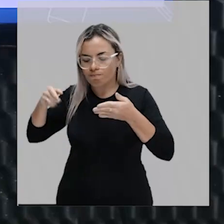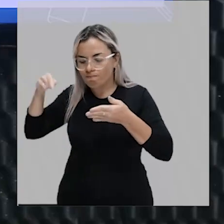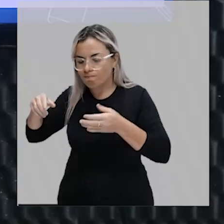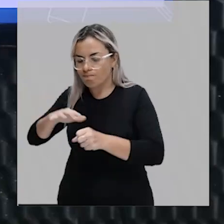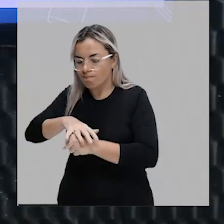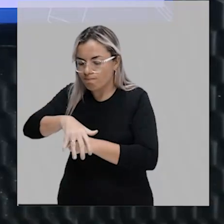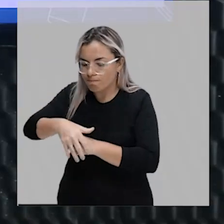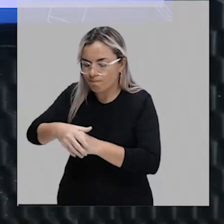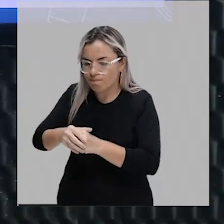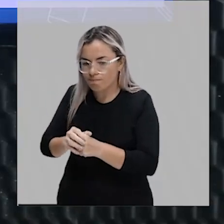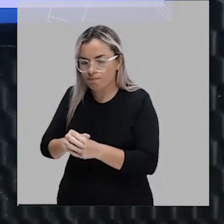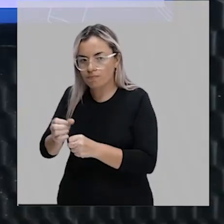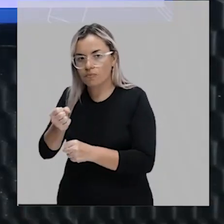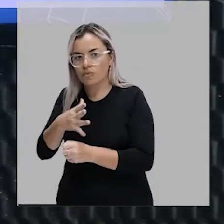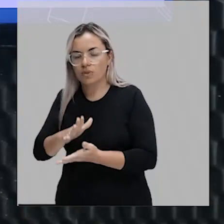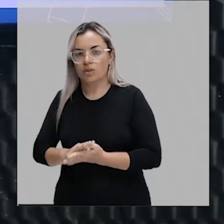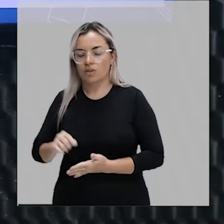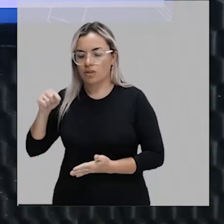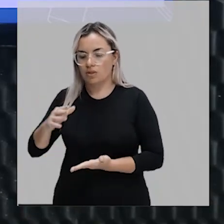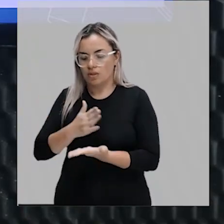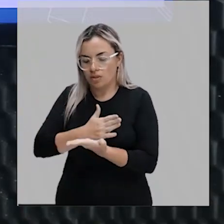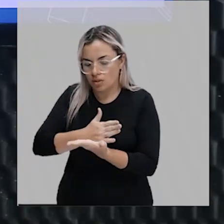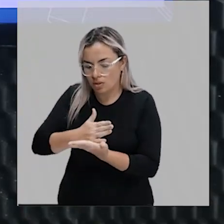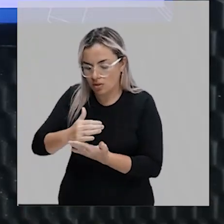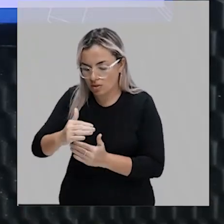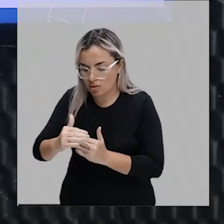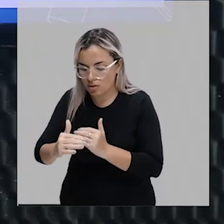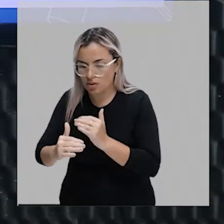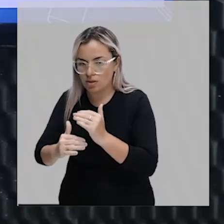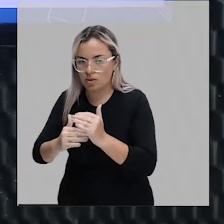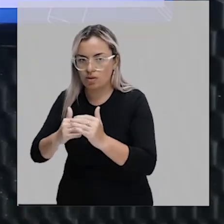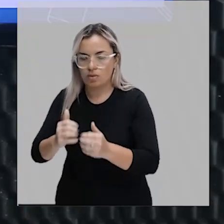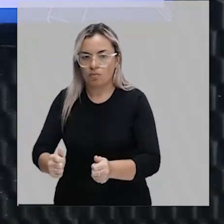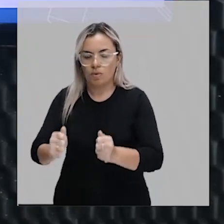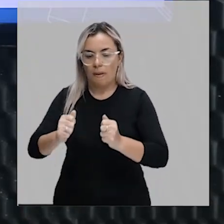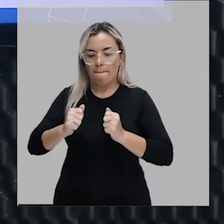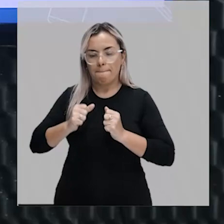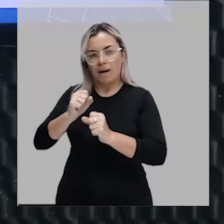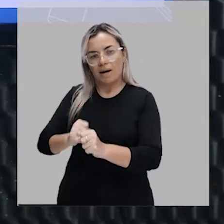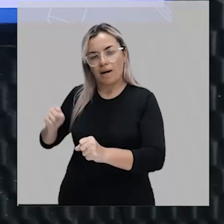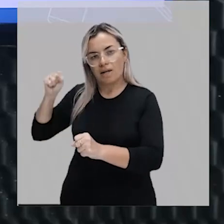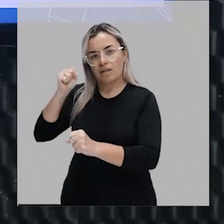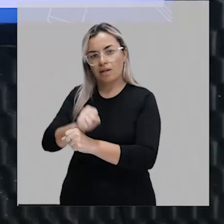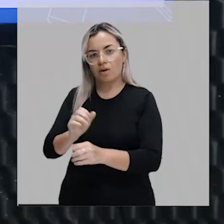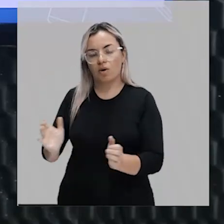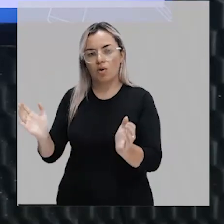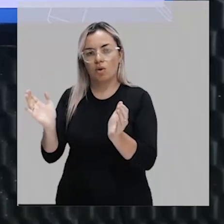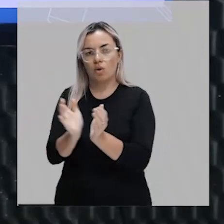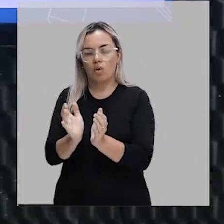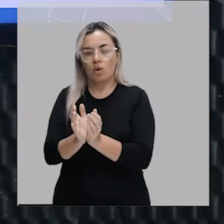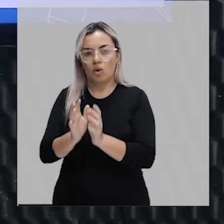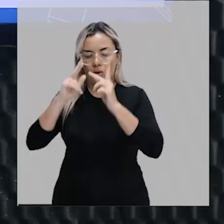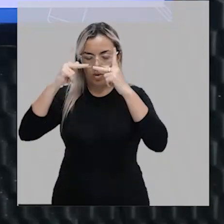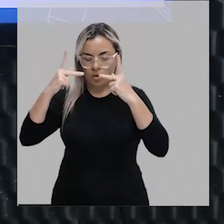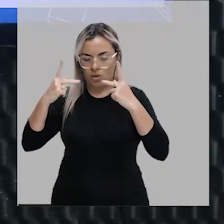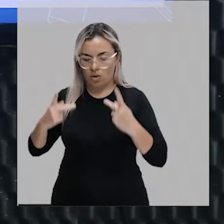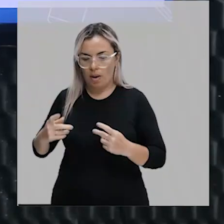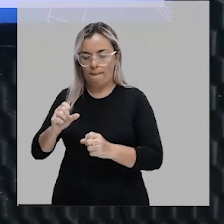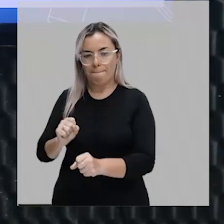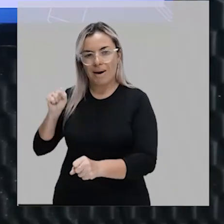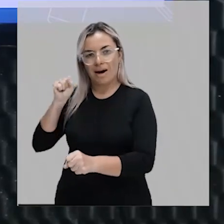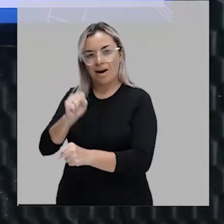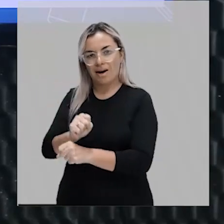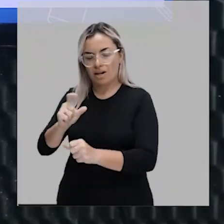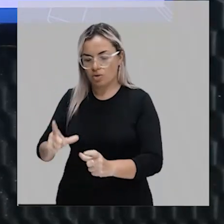dele, nós teremos um processo de sedentarização. Os grupos humanos, eles começam a se